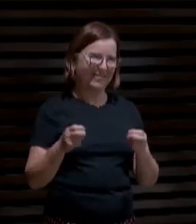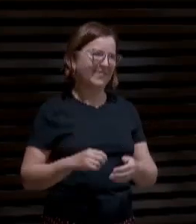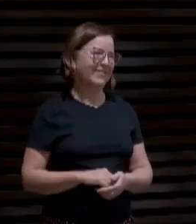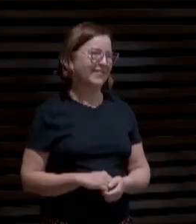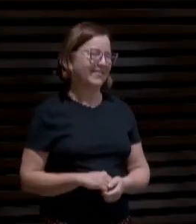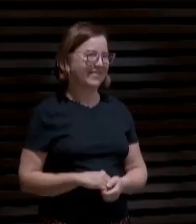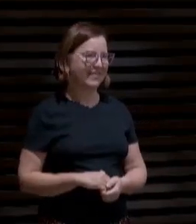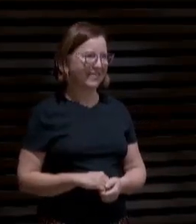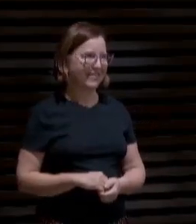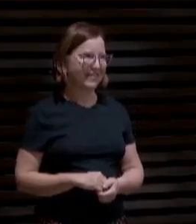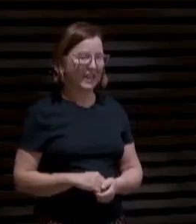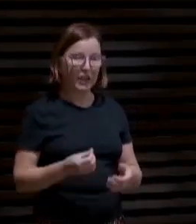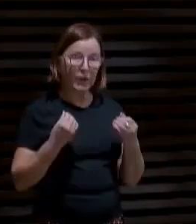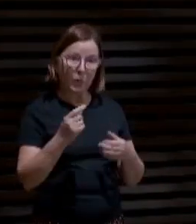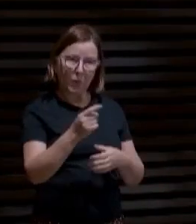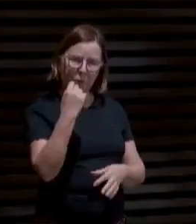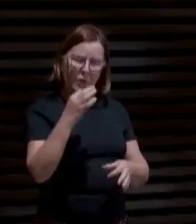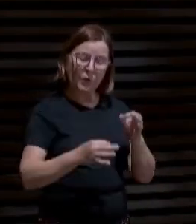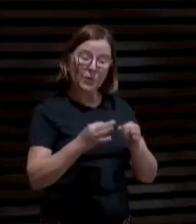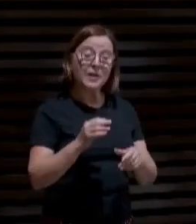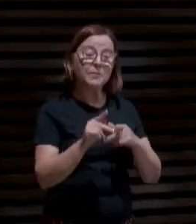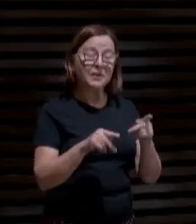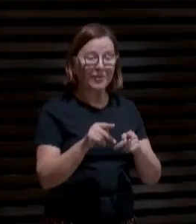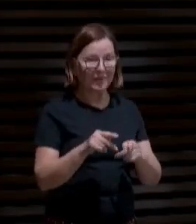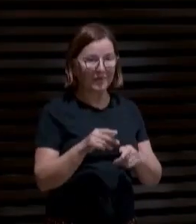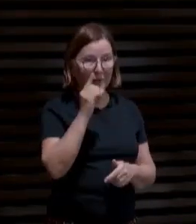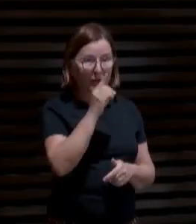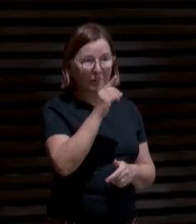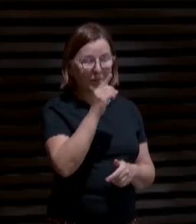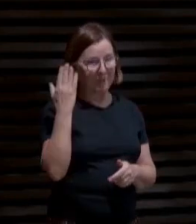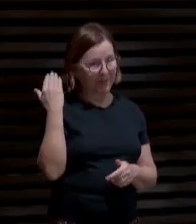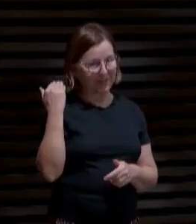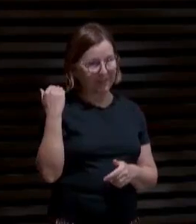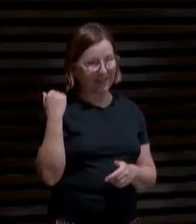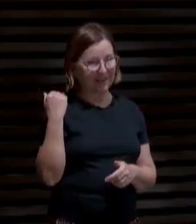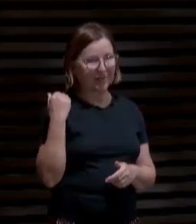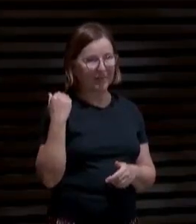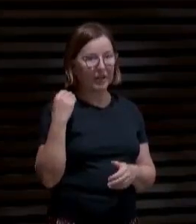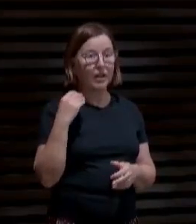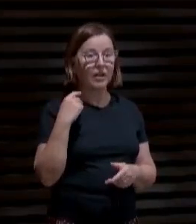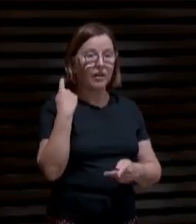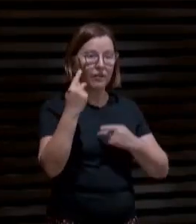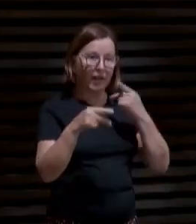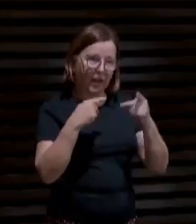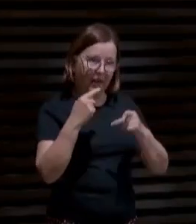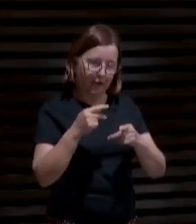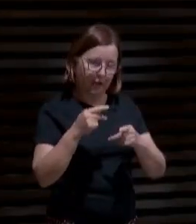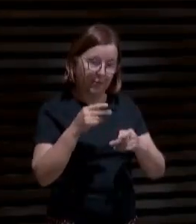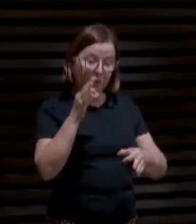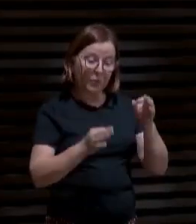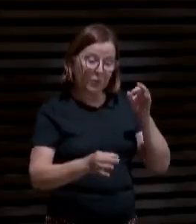Como é que nós vamos julgar as pessoas? Domingo passado nós falamos aqui do julgamento religioso de